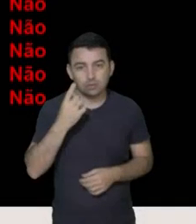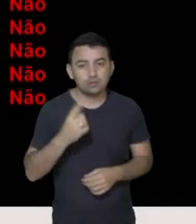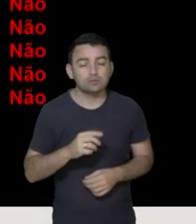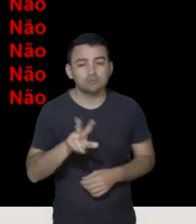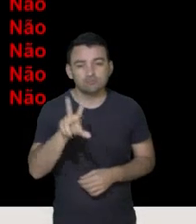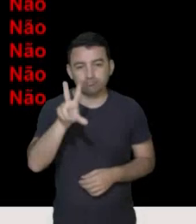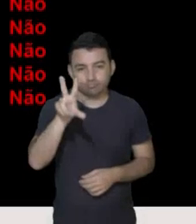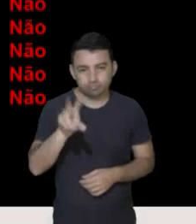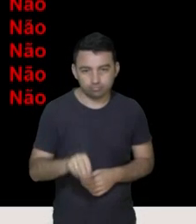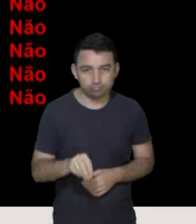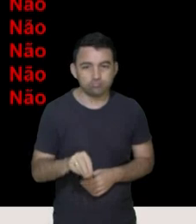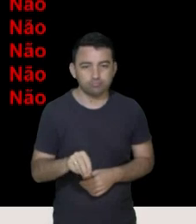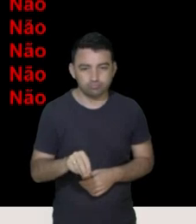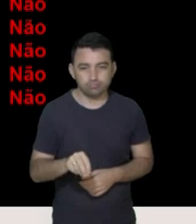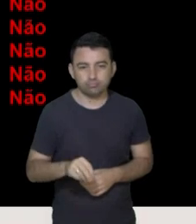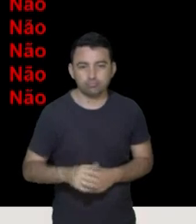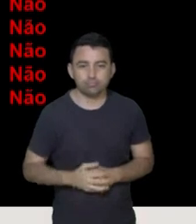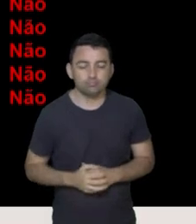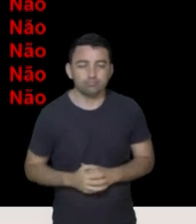37 deputados não.